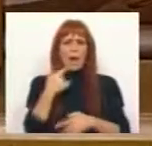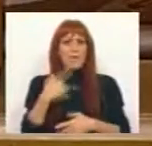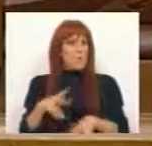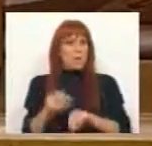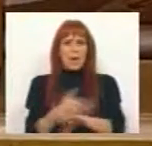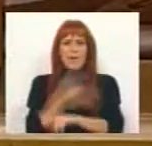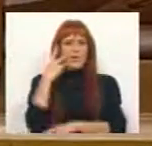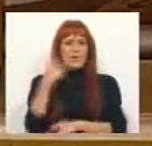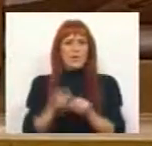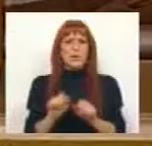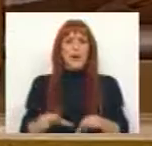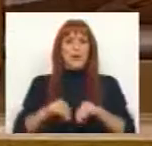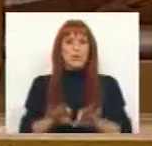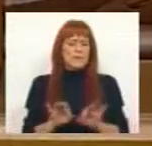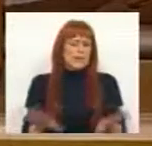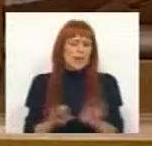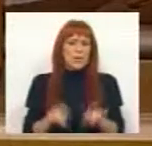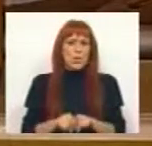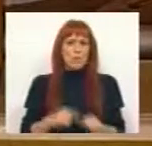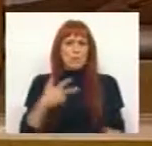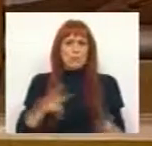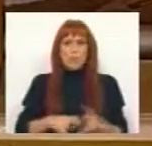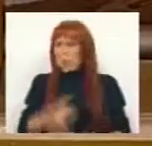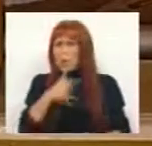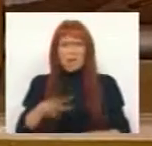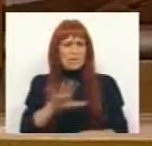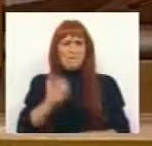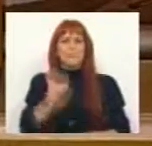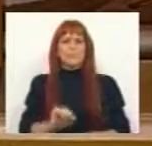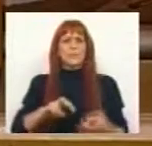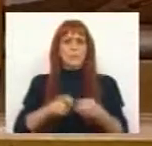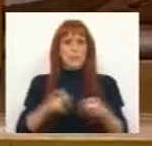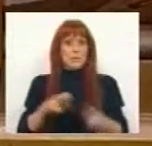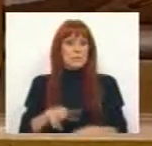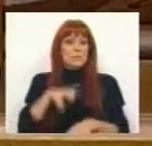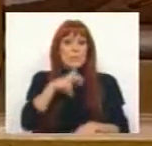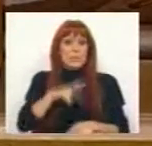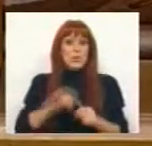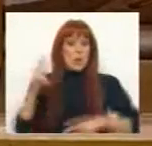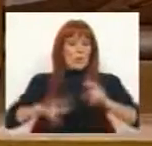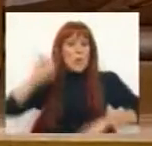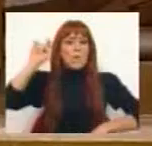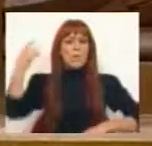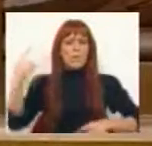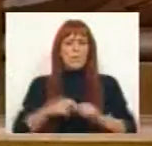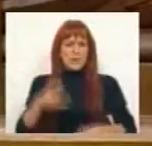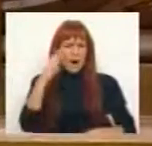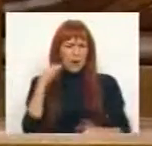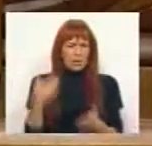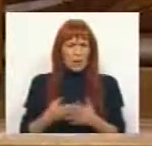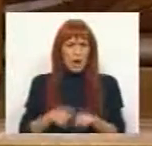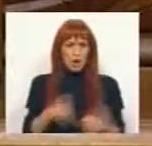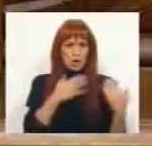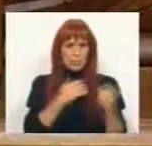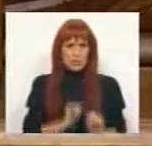sem precedentes e assume a natureza de um verdadeiro escândalo nacional. Um escândalo fiscal que devia, aliás, envergonhar